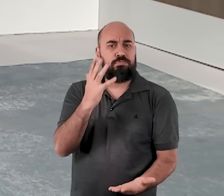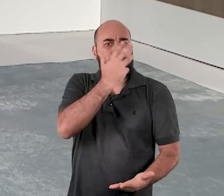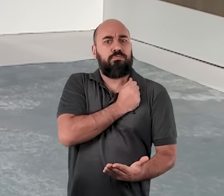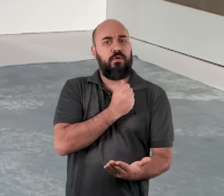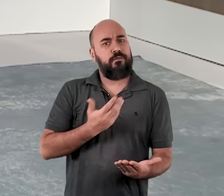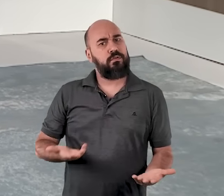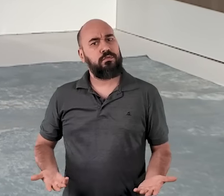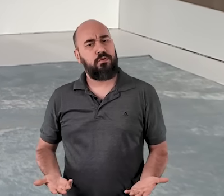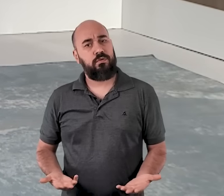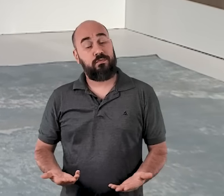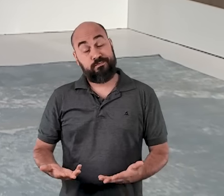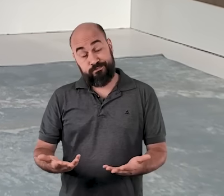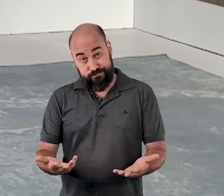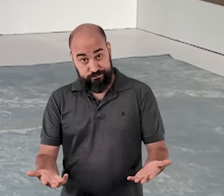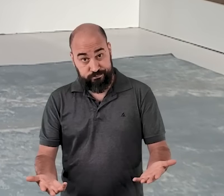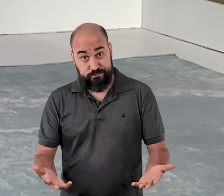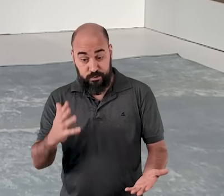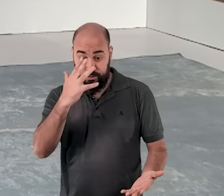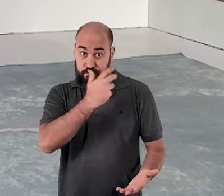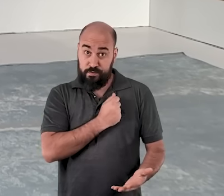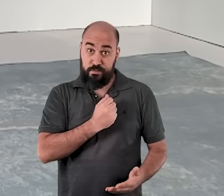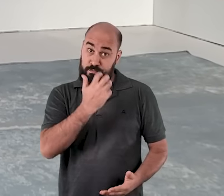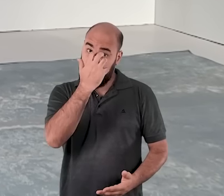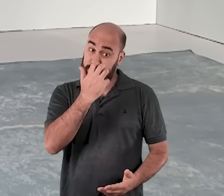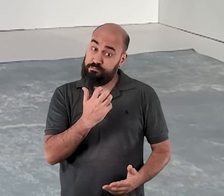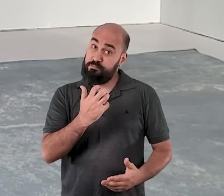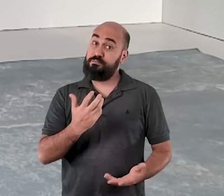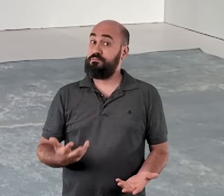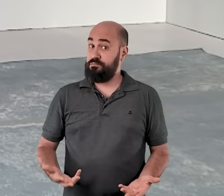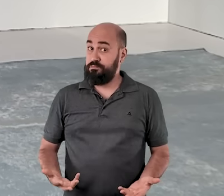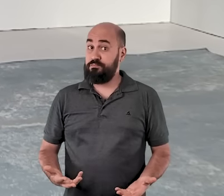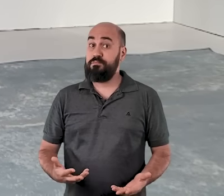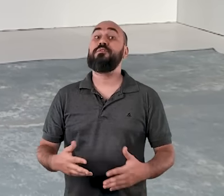Salvação que custou a própria vida do Filho de Deus.